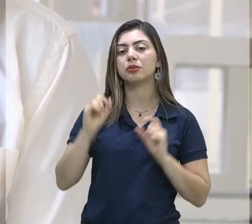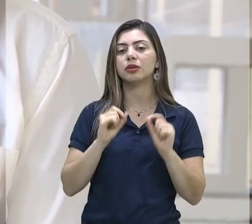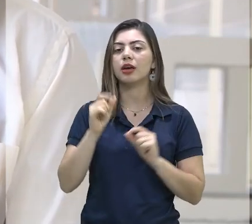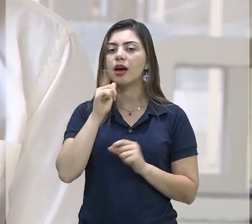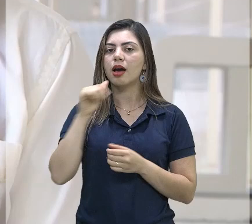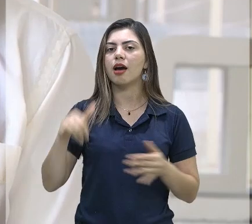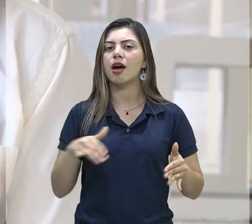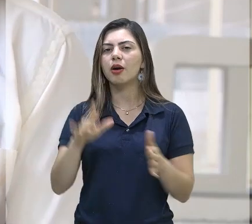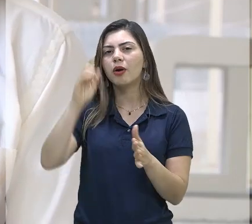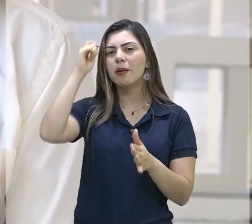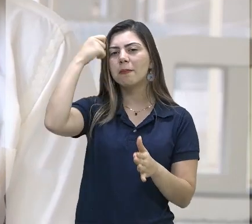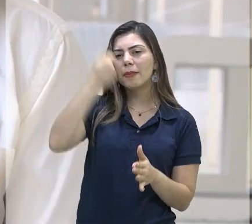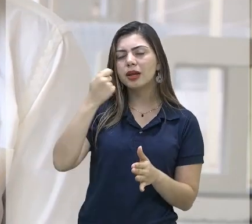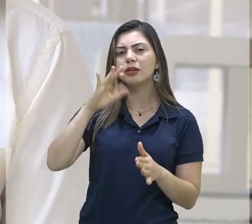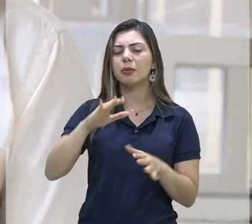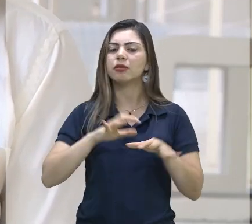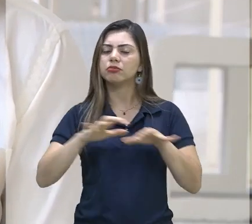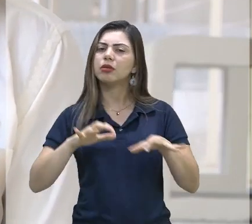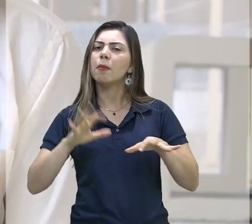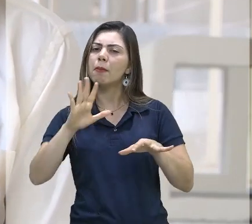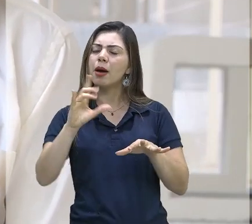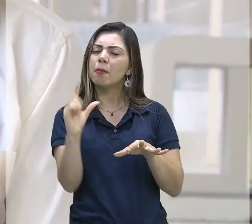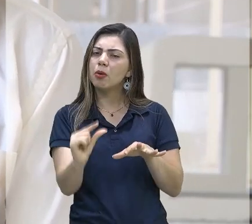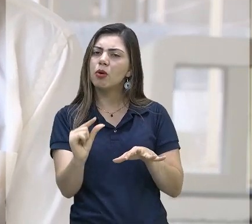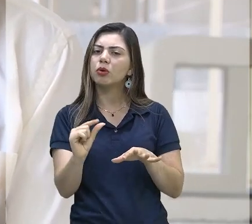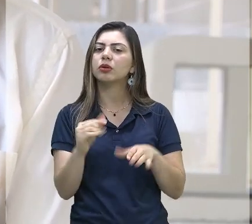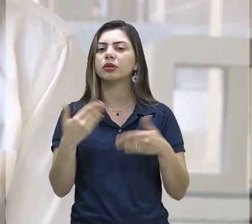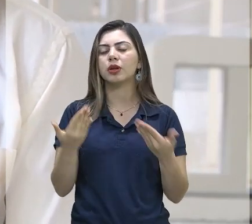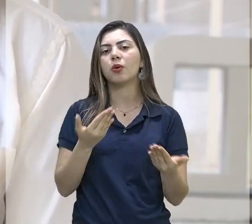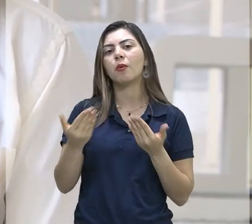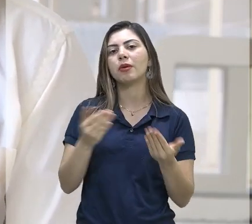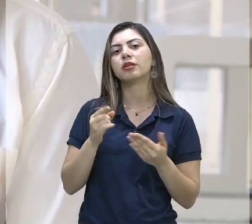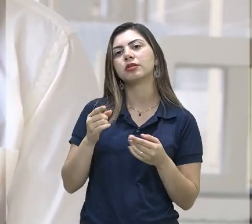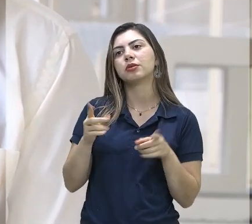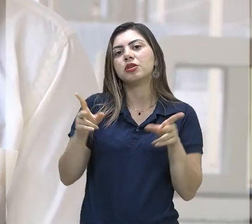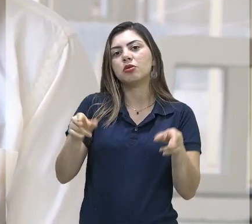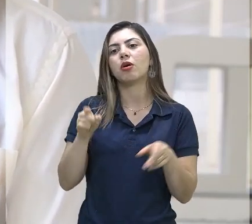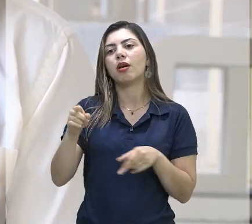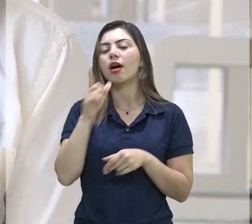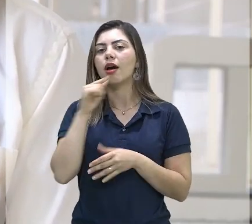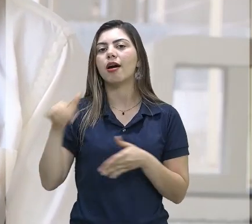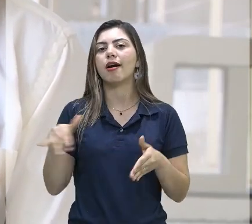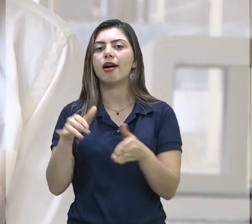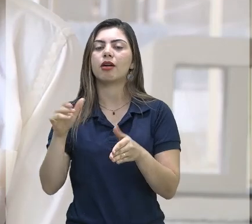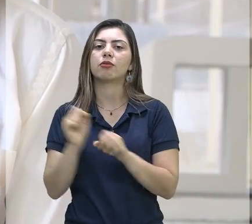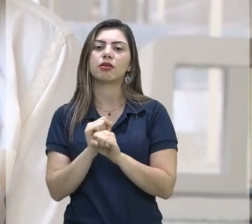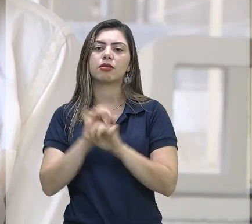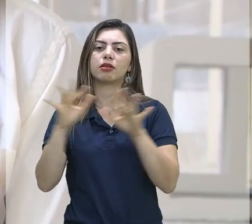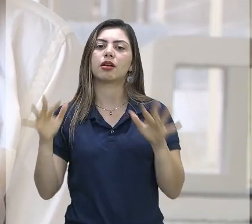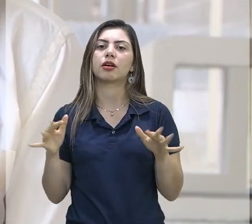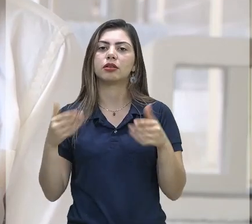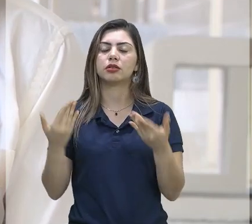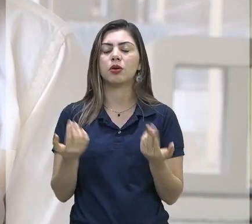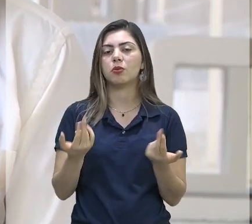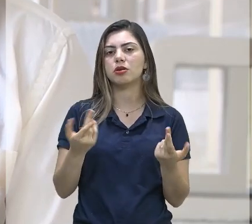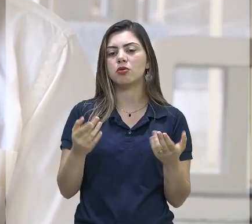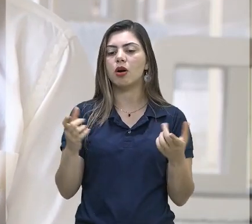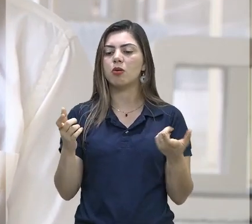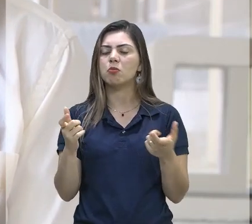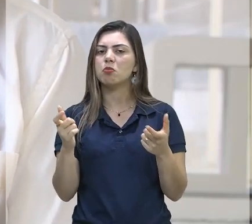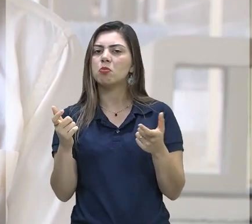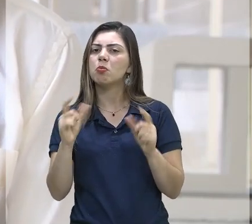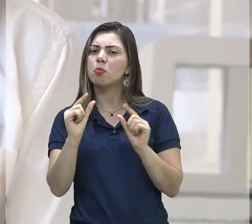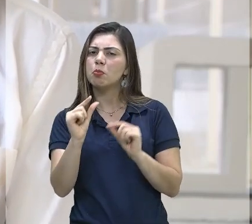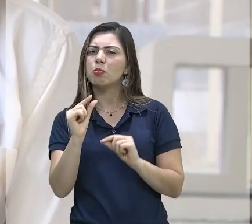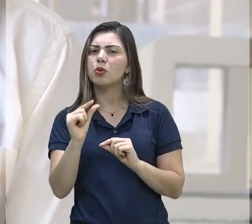numa escala muito pequena. Da mesma forma no Rio de Água Clara. Onde que o processo é muito intenso? Nos rios de Água